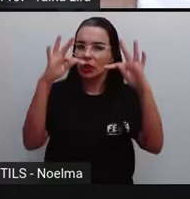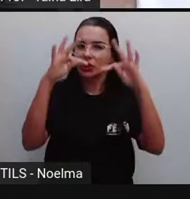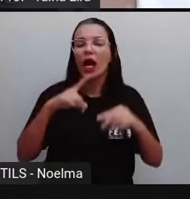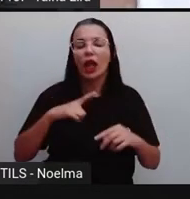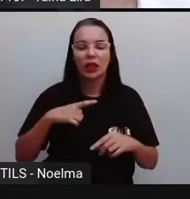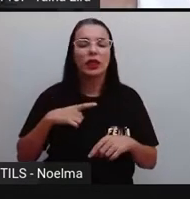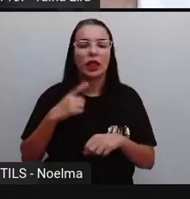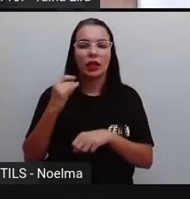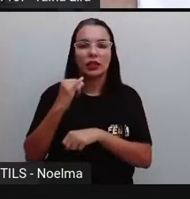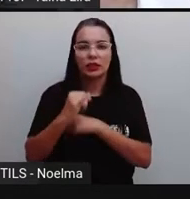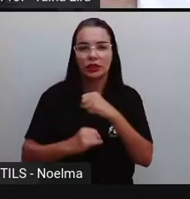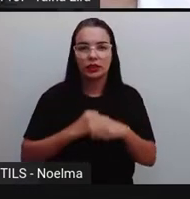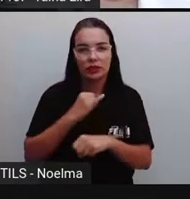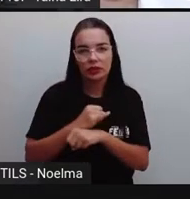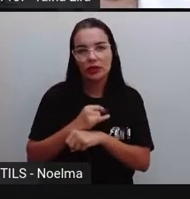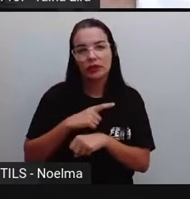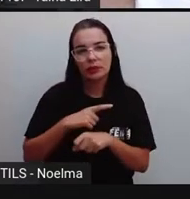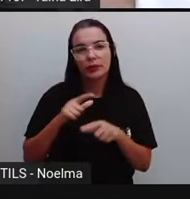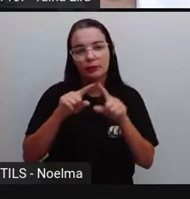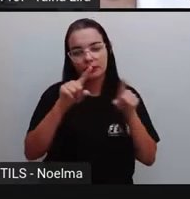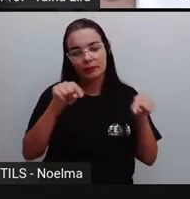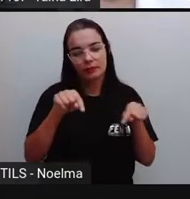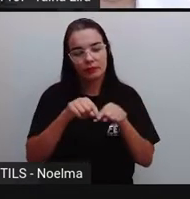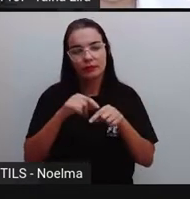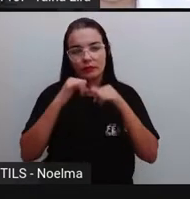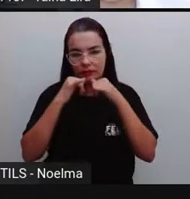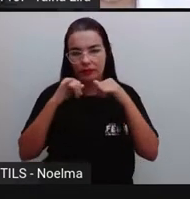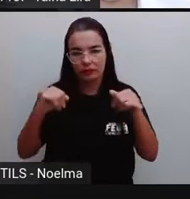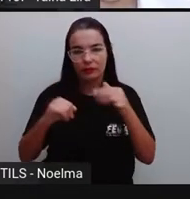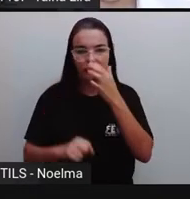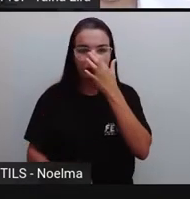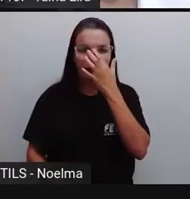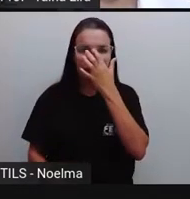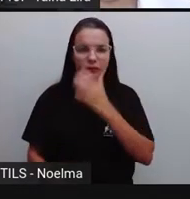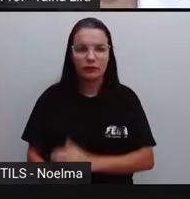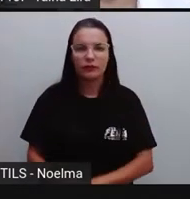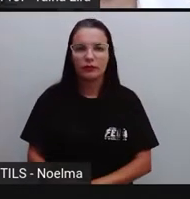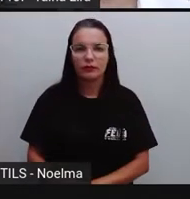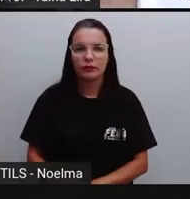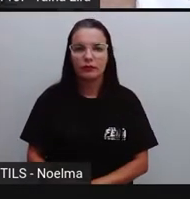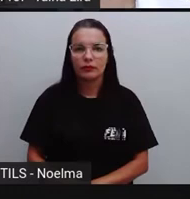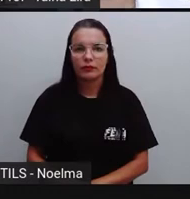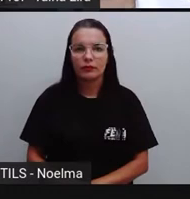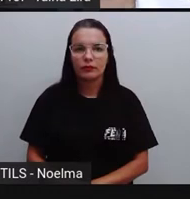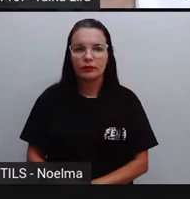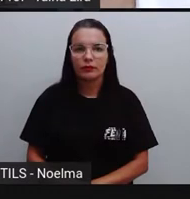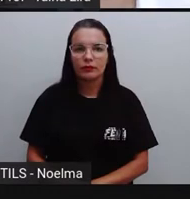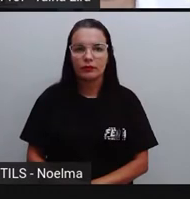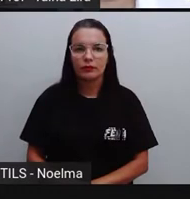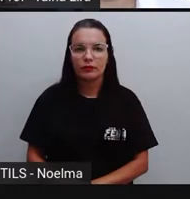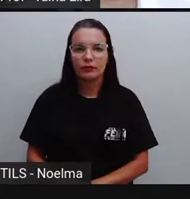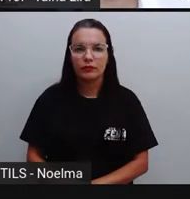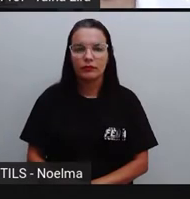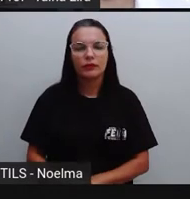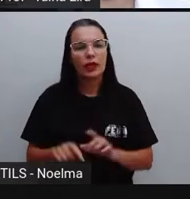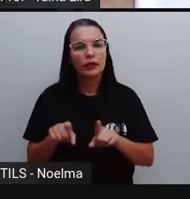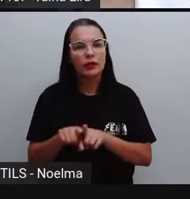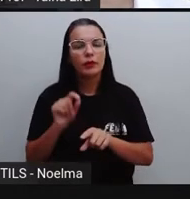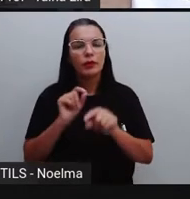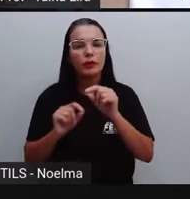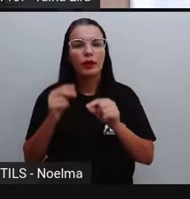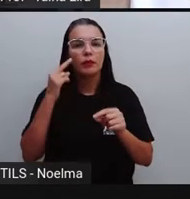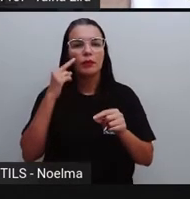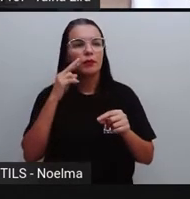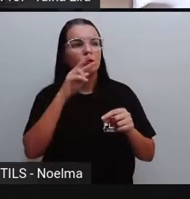cartazes de maneira digital na internet, tá bom? E eles são afixados aí em locais públicos,